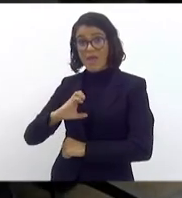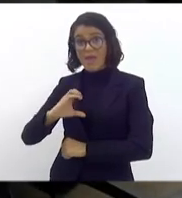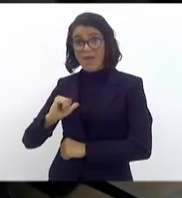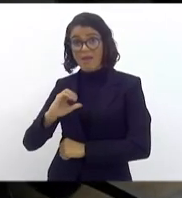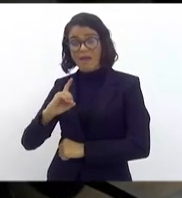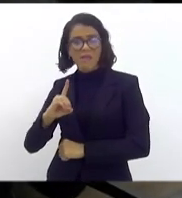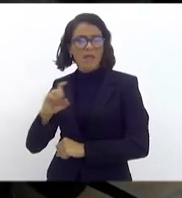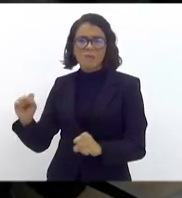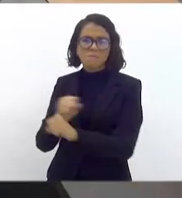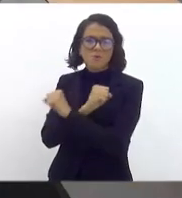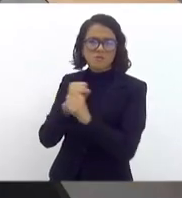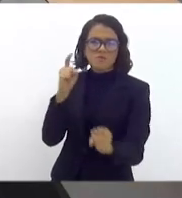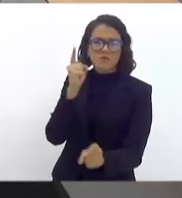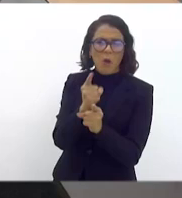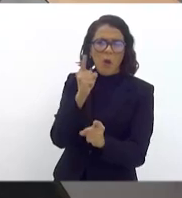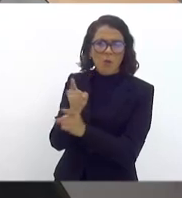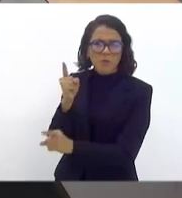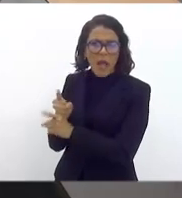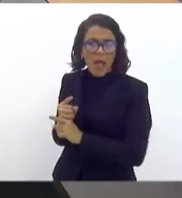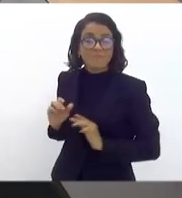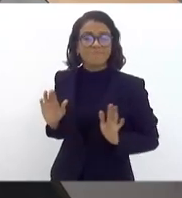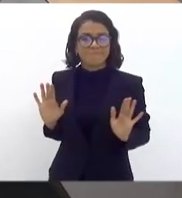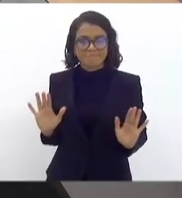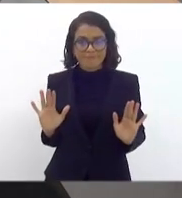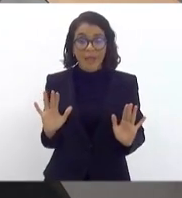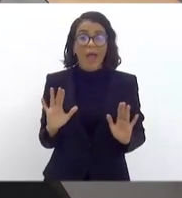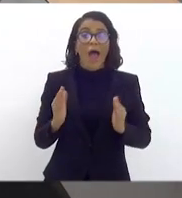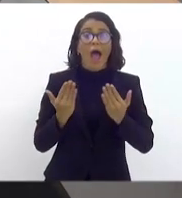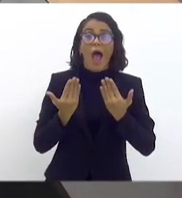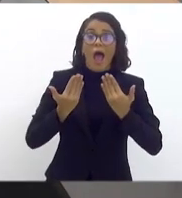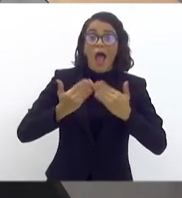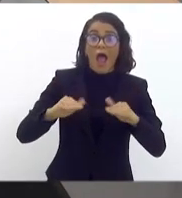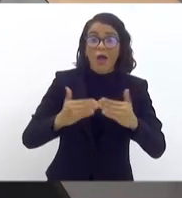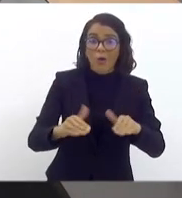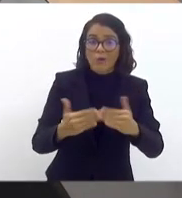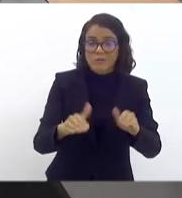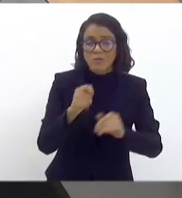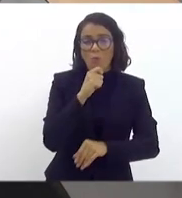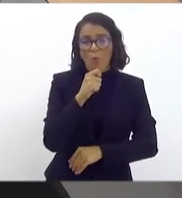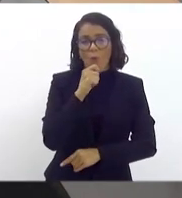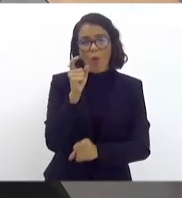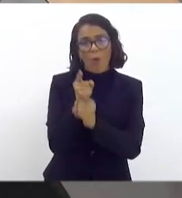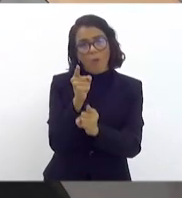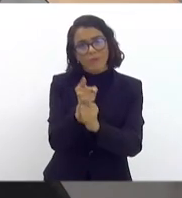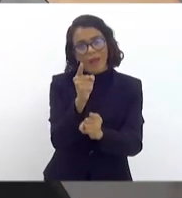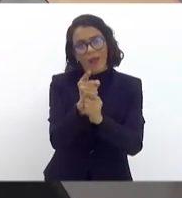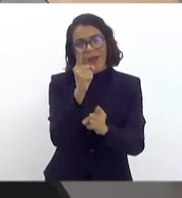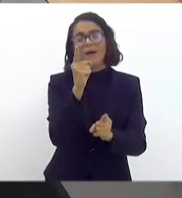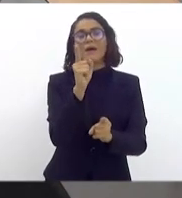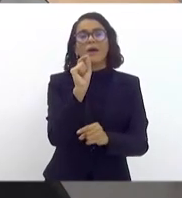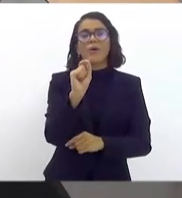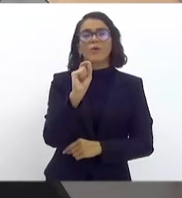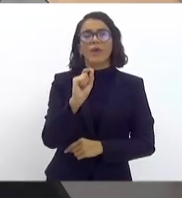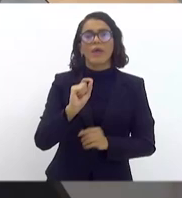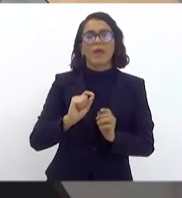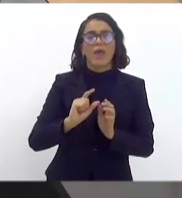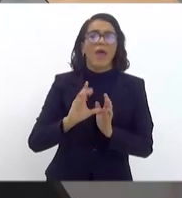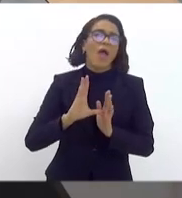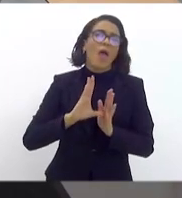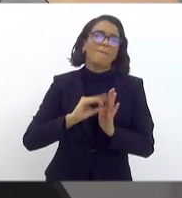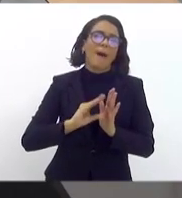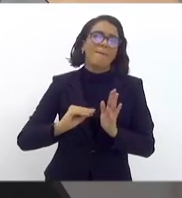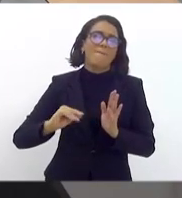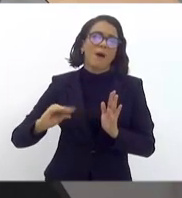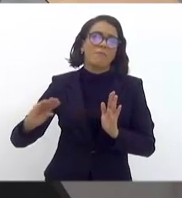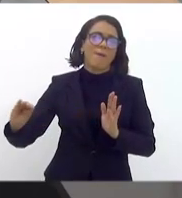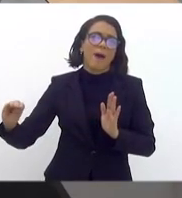impossível realizar a sua identificação. Perfeito. A consequência desta não identificação é o retardamento da distribuição